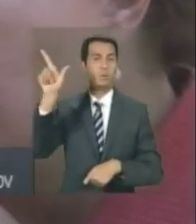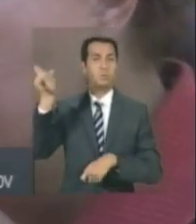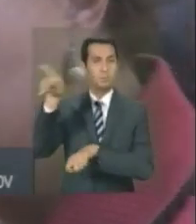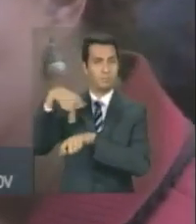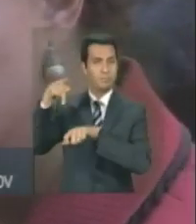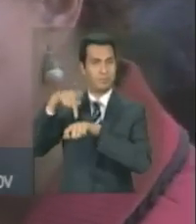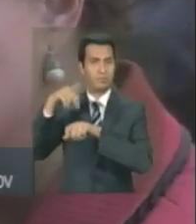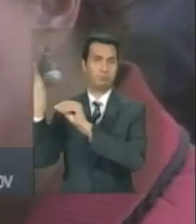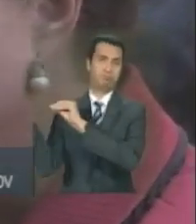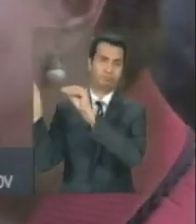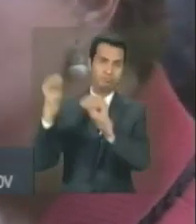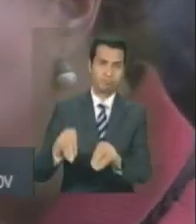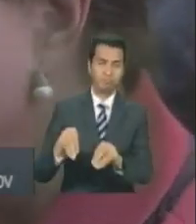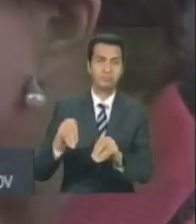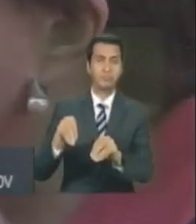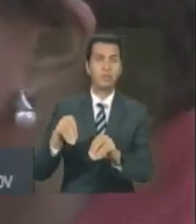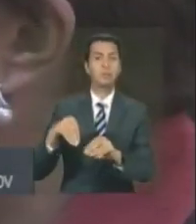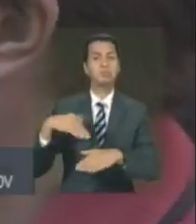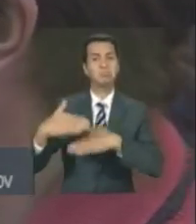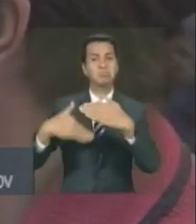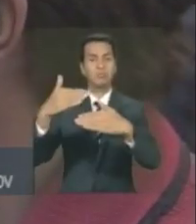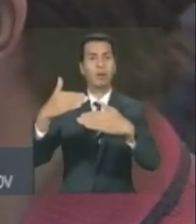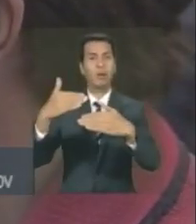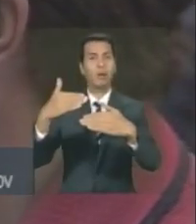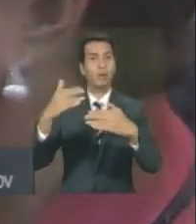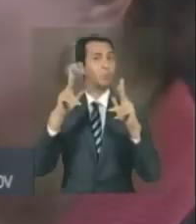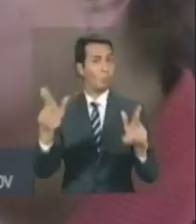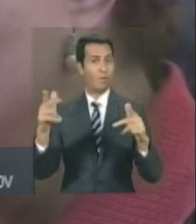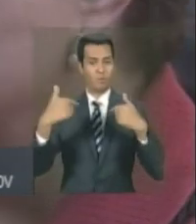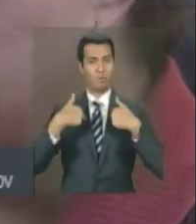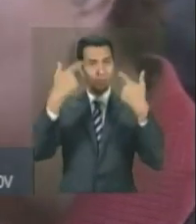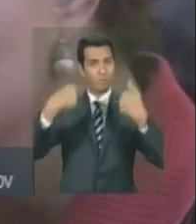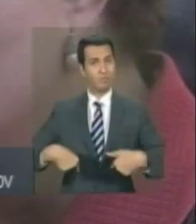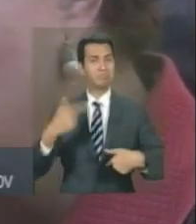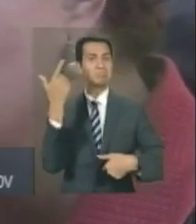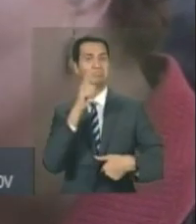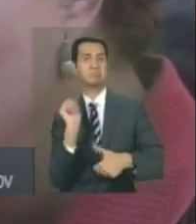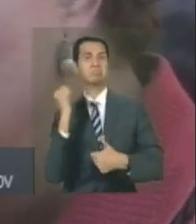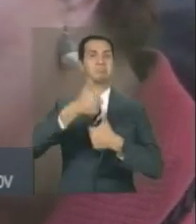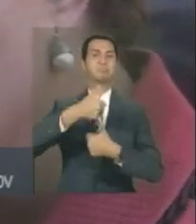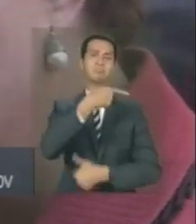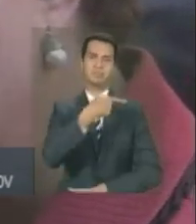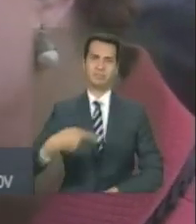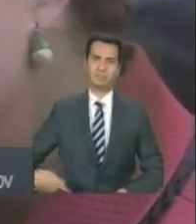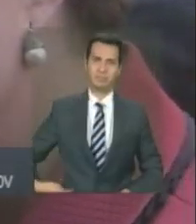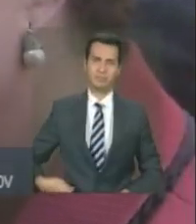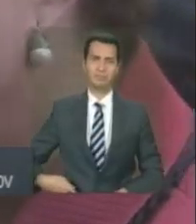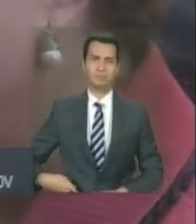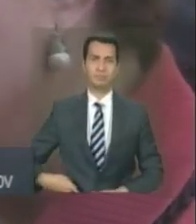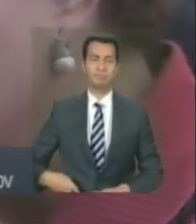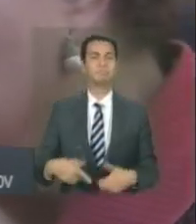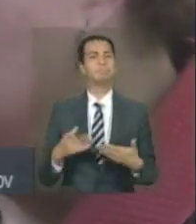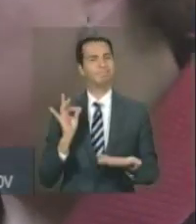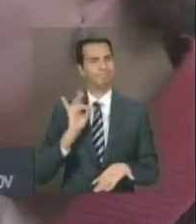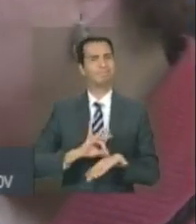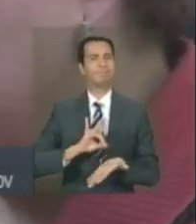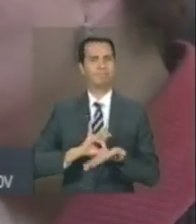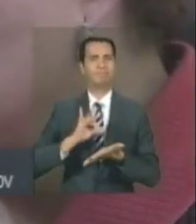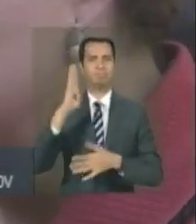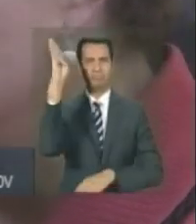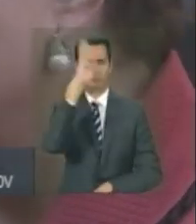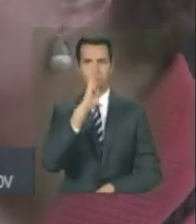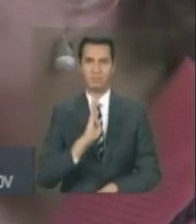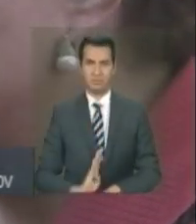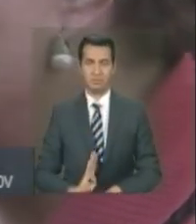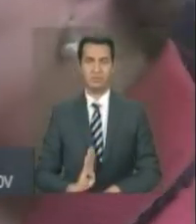imigrante de primeira geração, se eleja presidente da República. Então, esse país, de fato, é um país que tem,